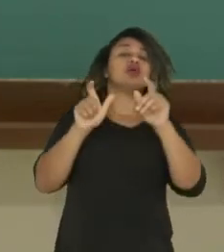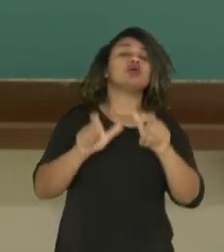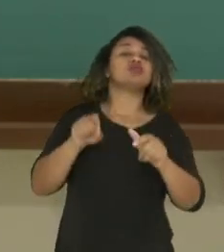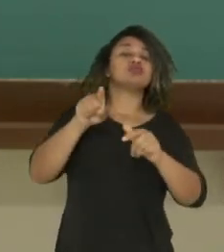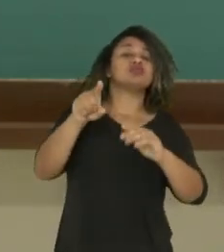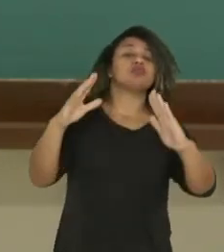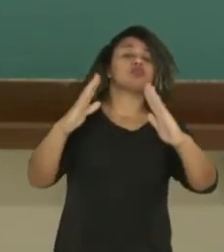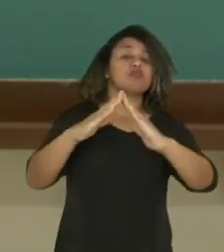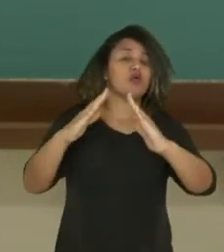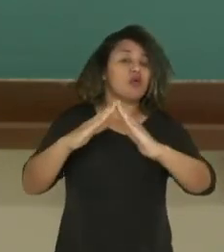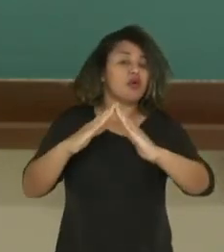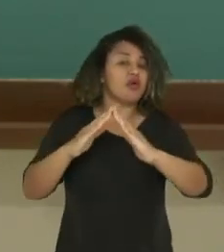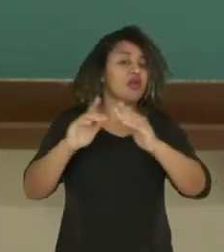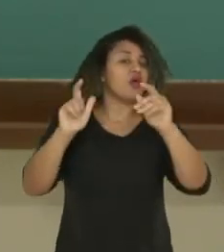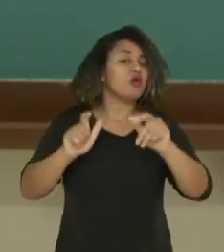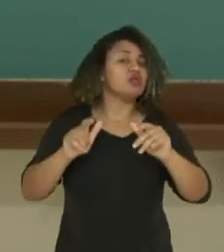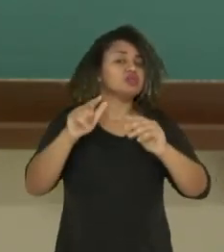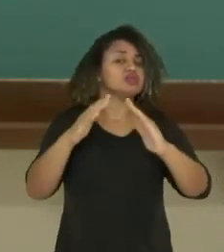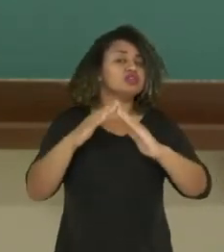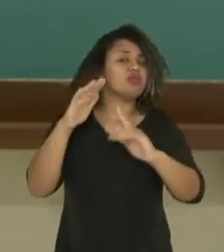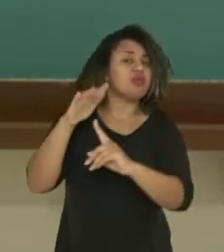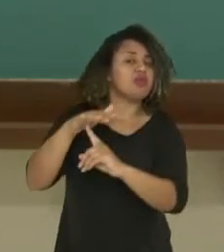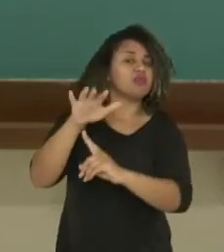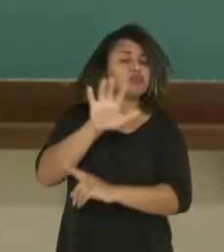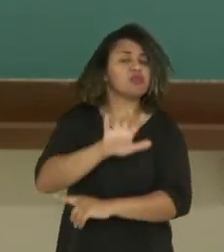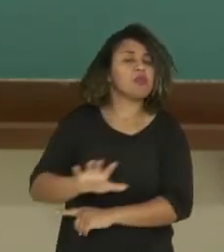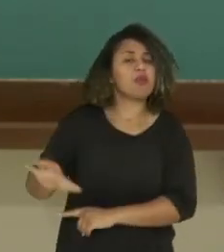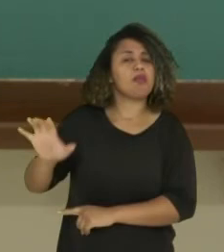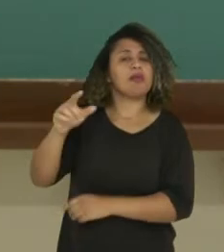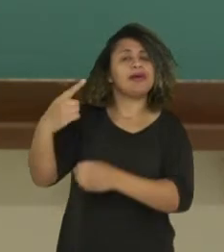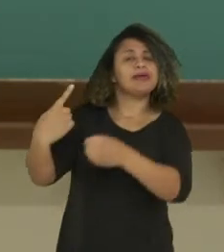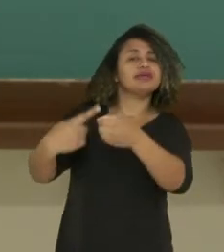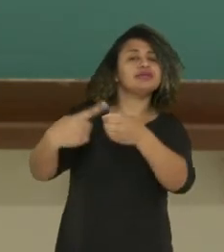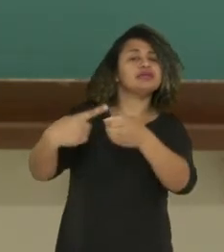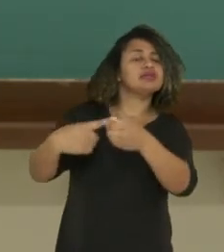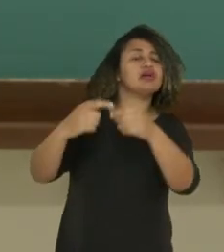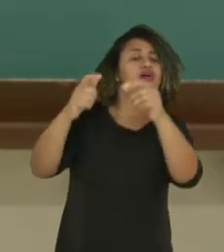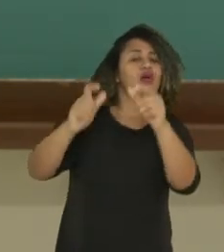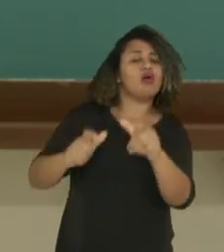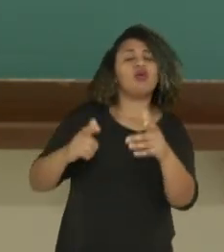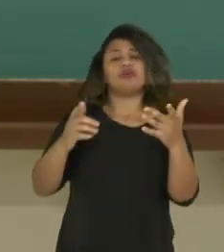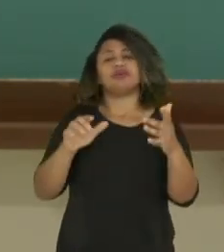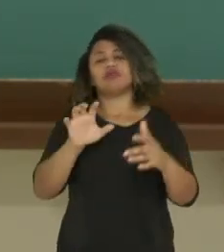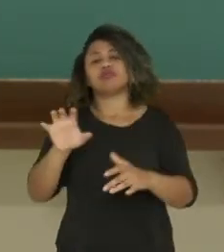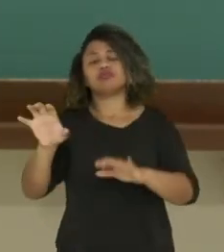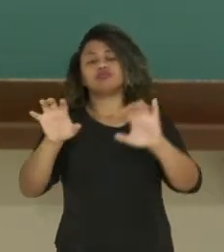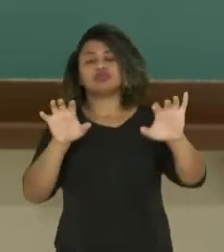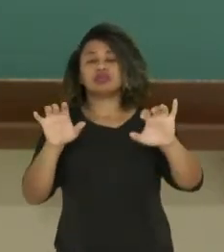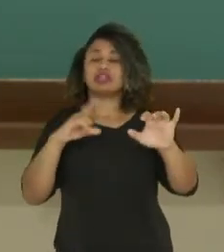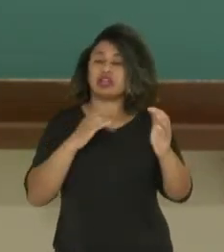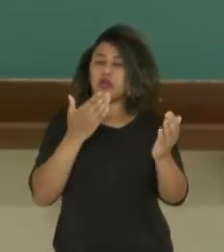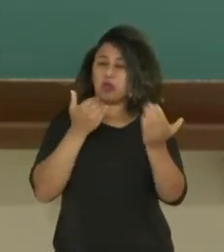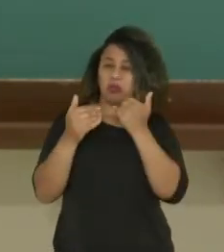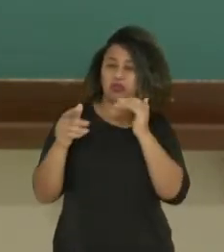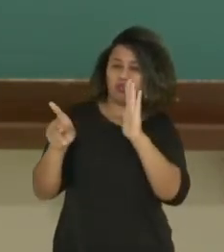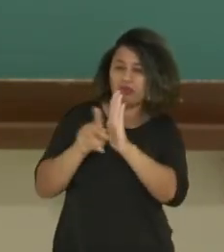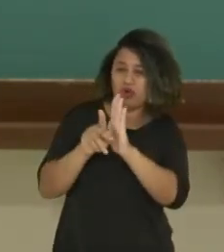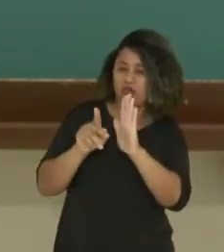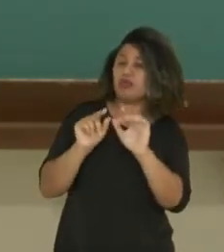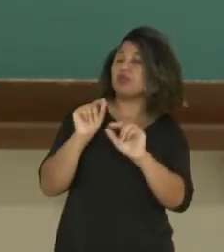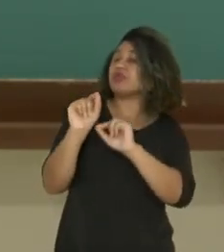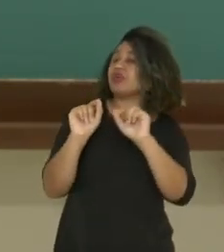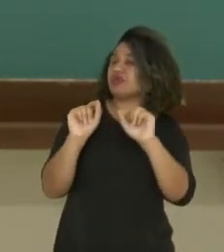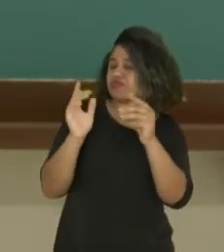região? Onde você vive aí no Paraná, né? A sua cidade, a localidade, tem algum prato típico?